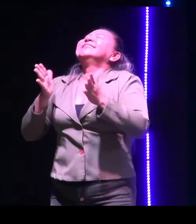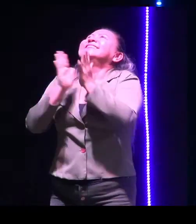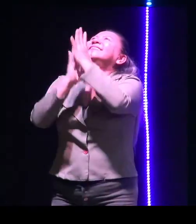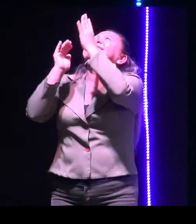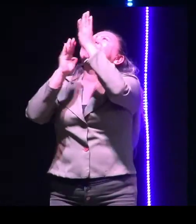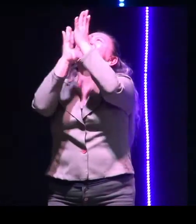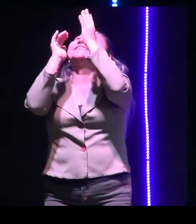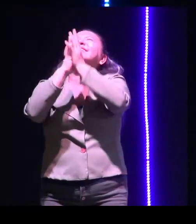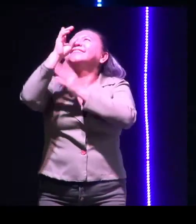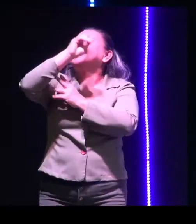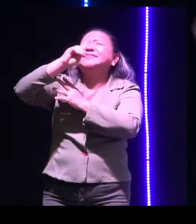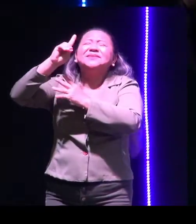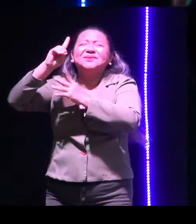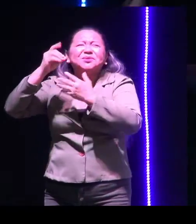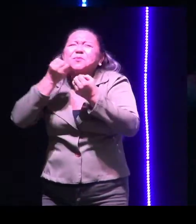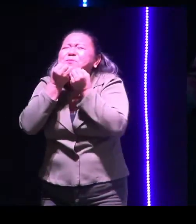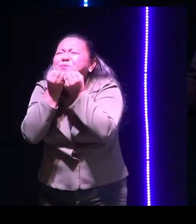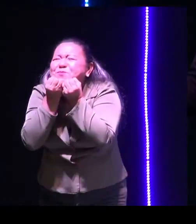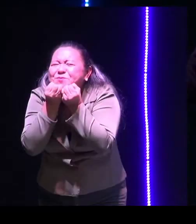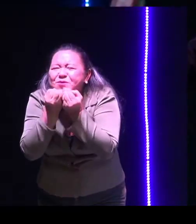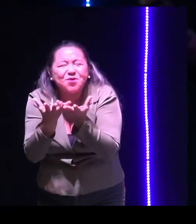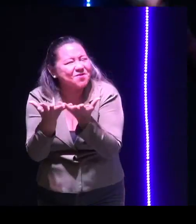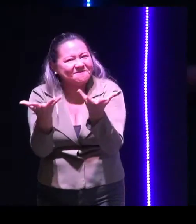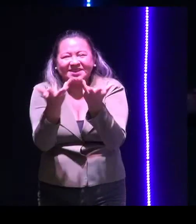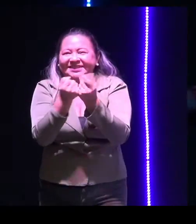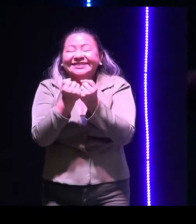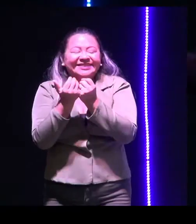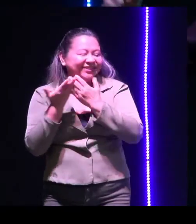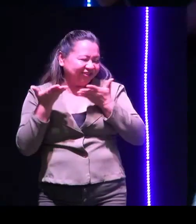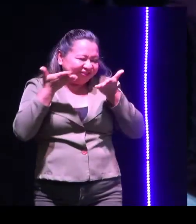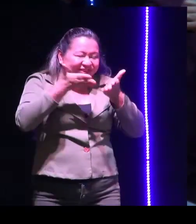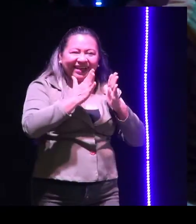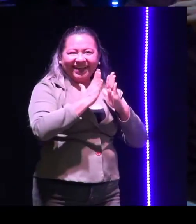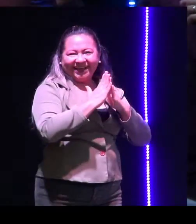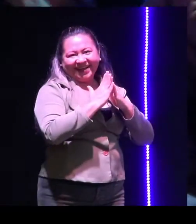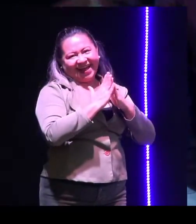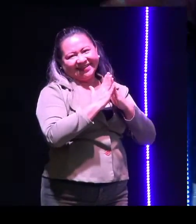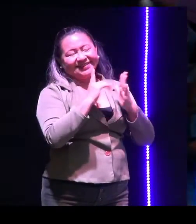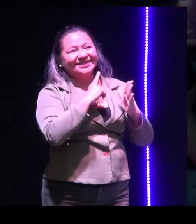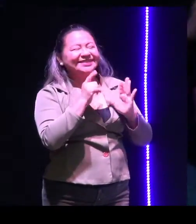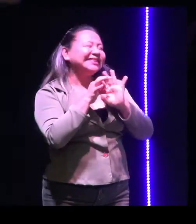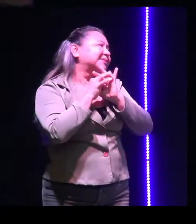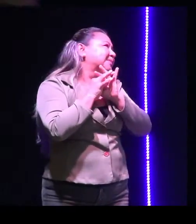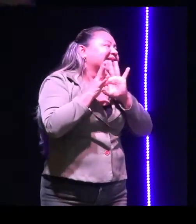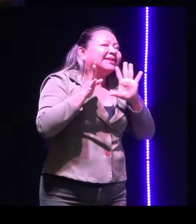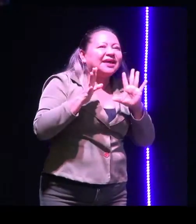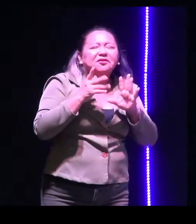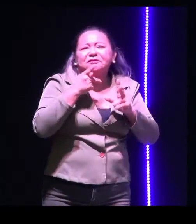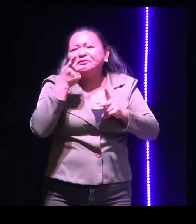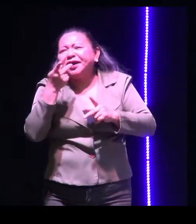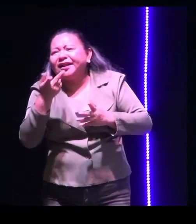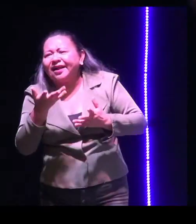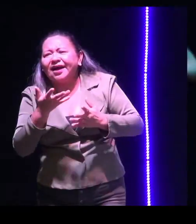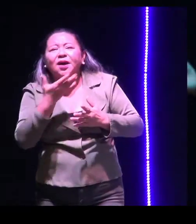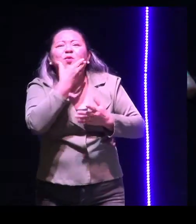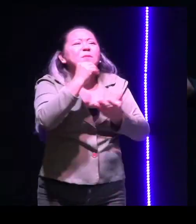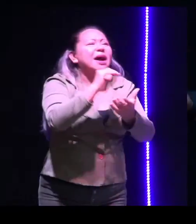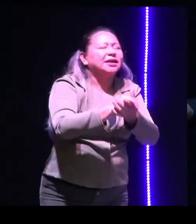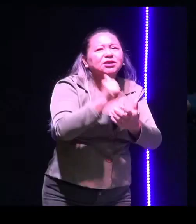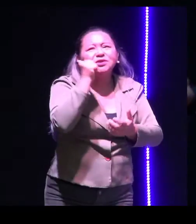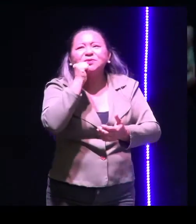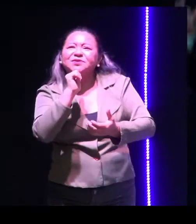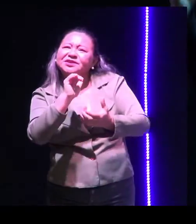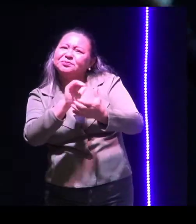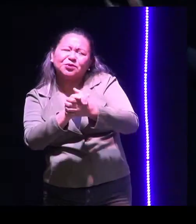sermos descobertos. É tão bom chegar em casa e ter a liberdade para falar com a esposa, falar com